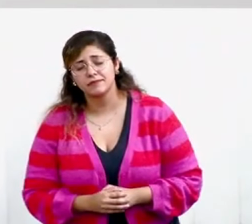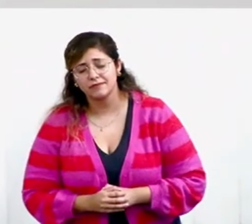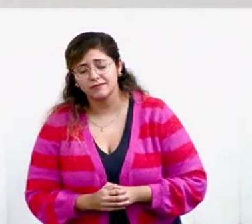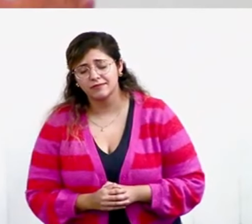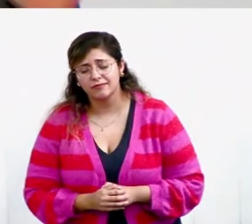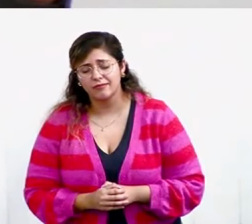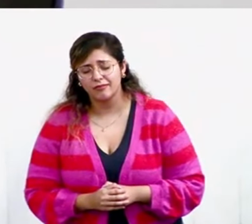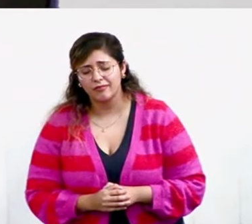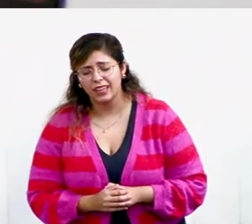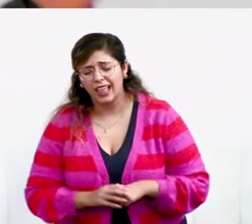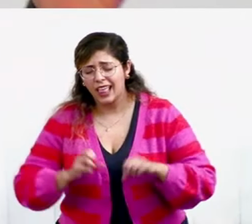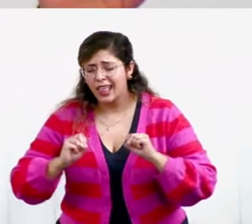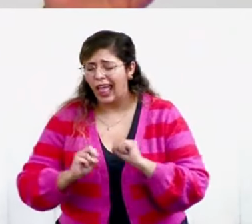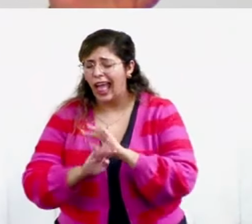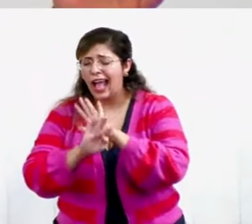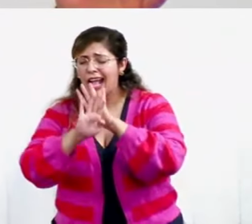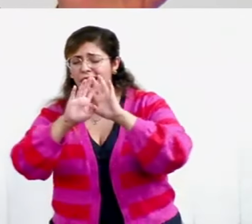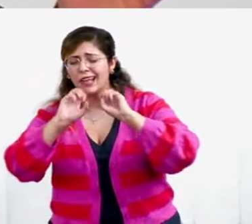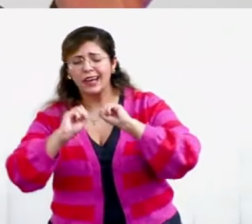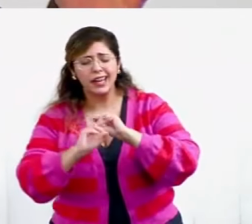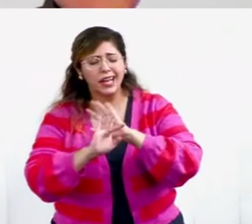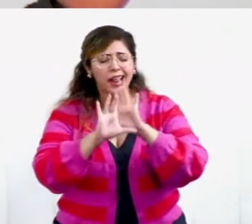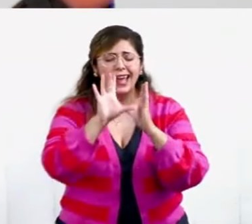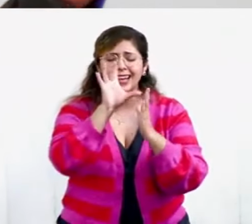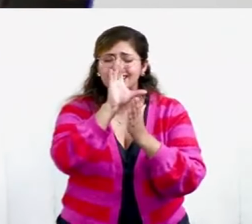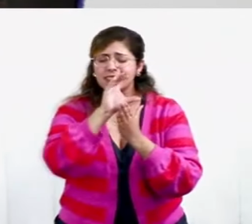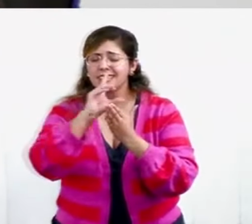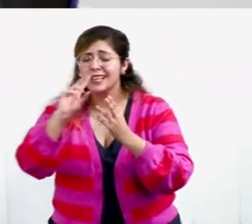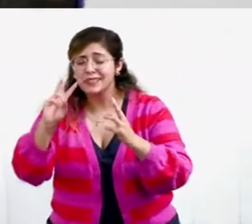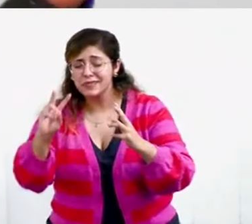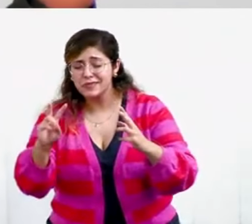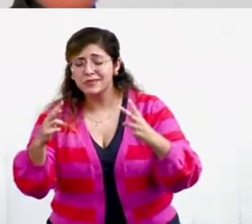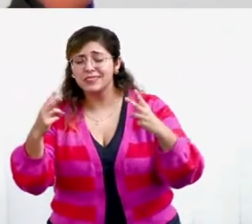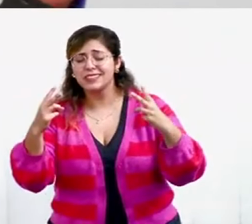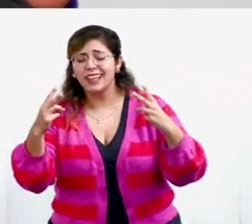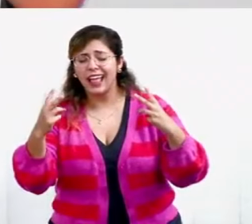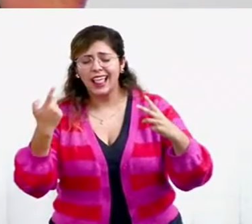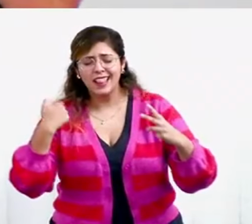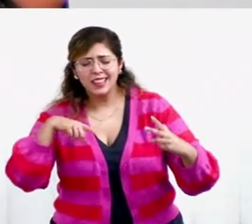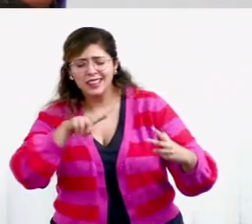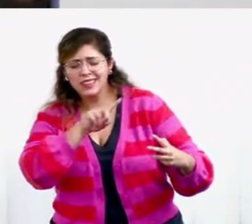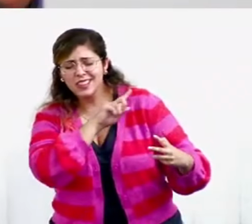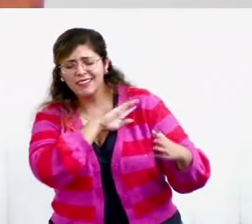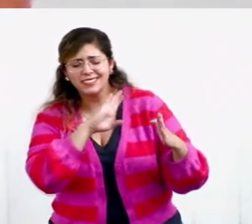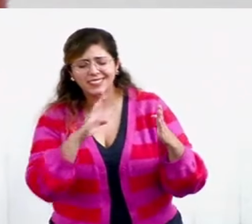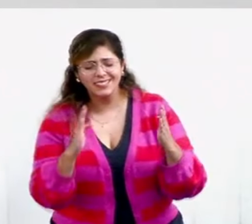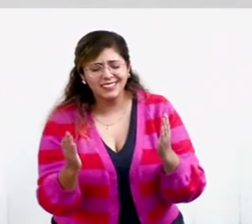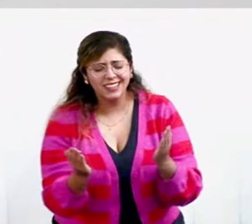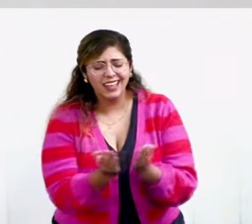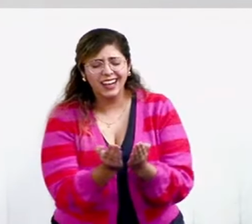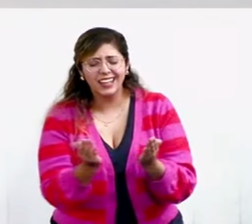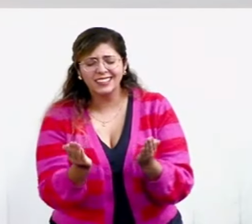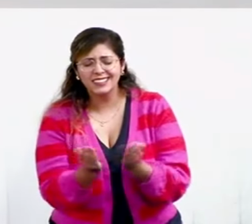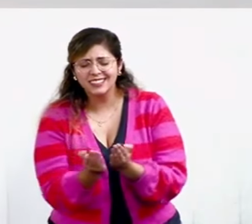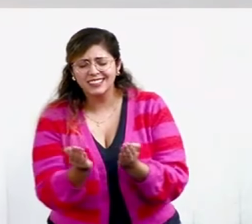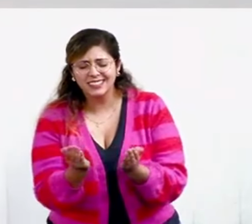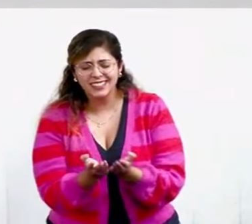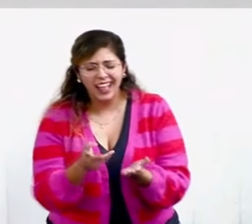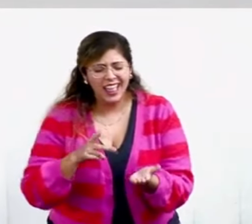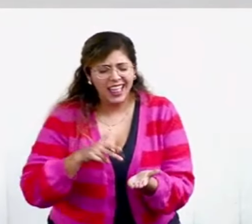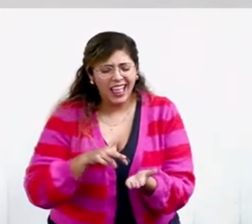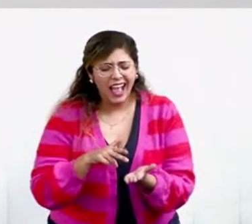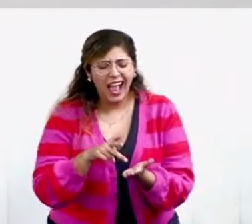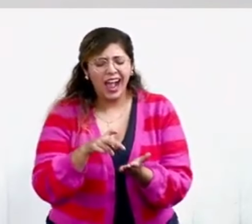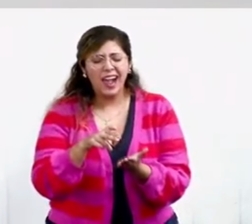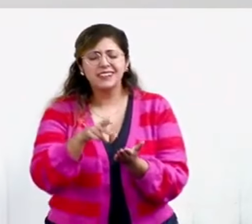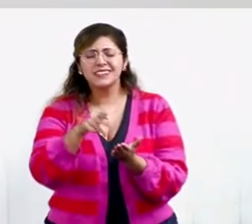para que a Sua glória seja vista, que as pessoas possam olhar para nós e enxergar pequenos cristãos caminhando